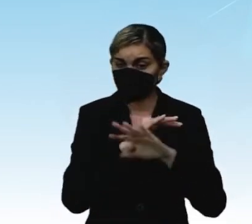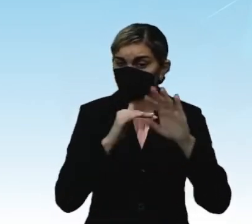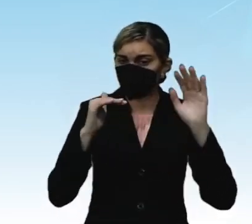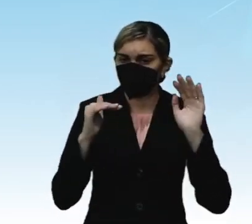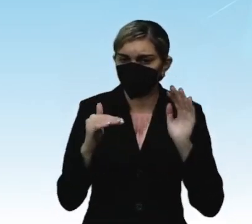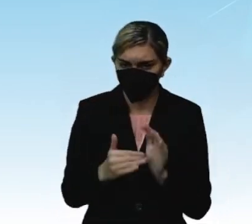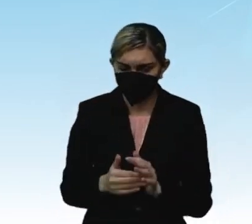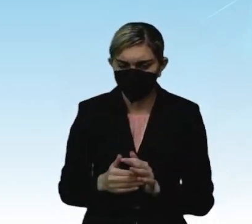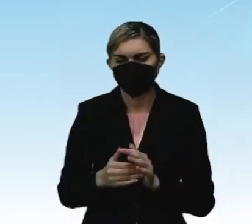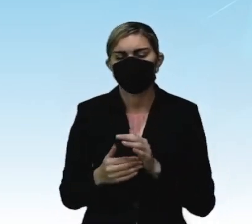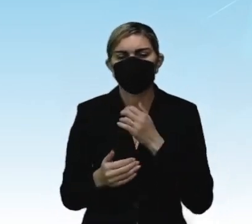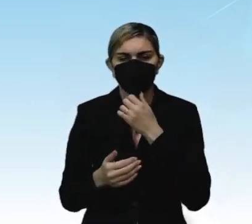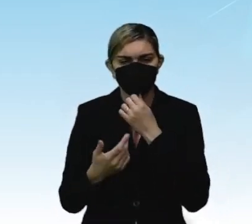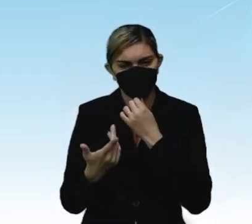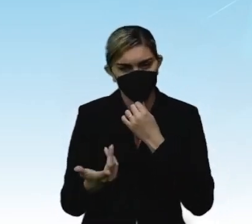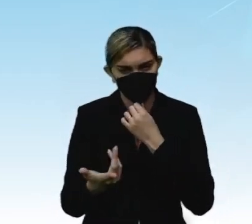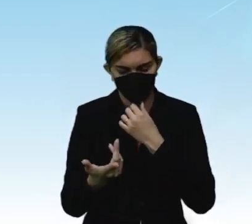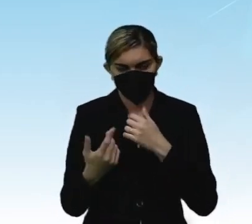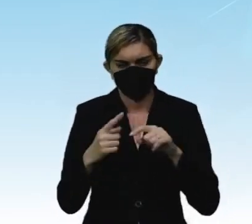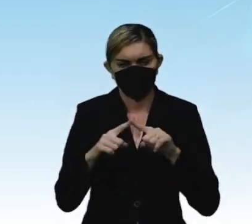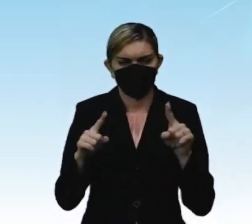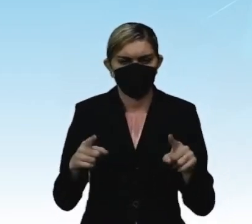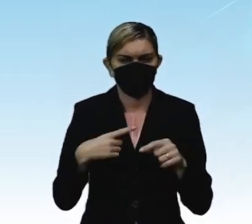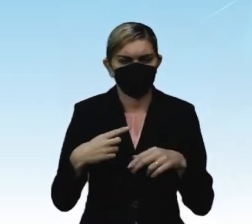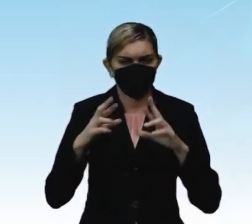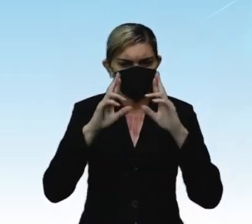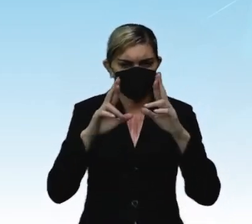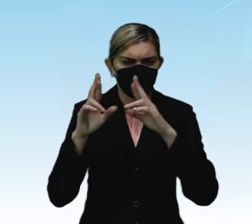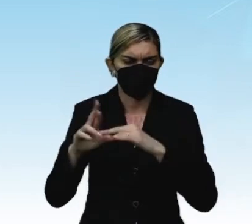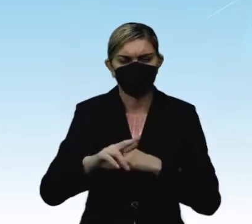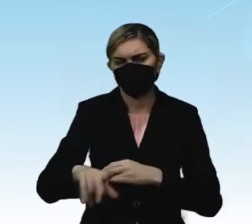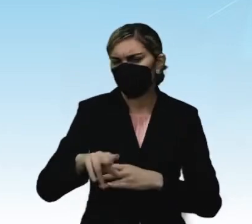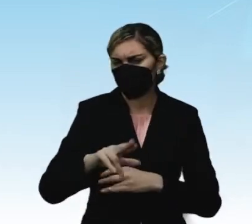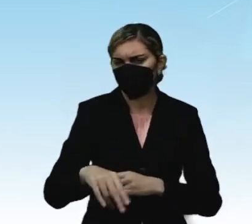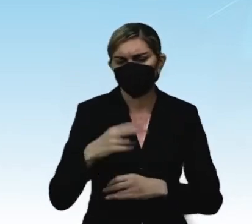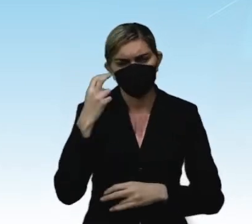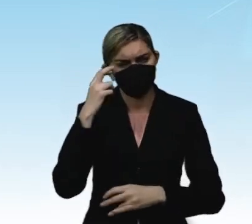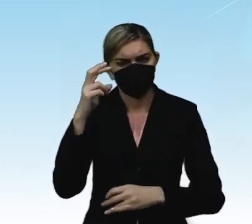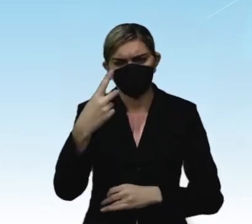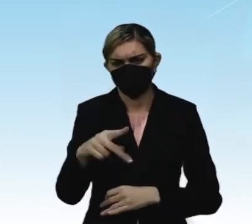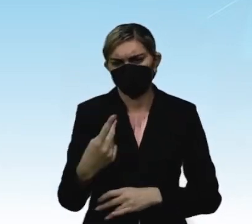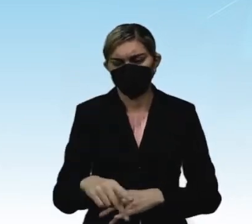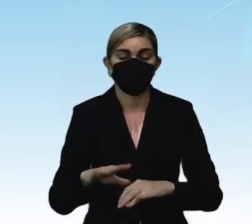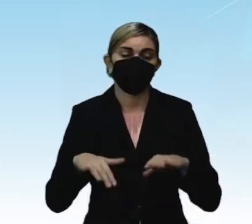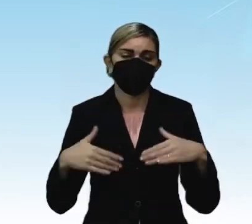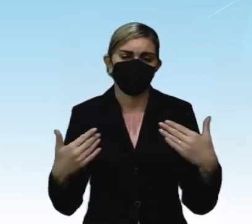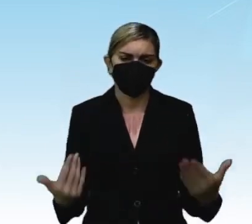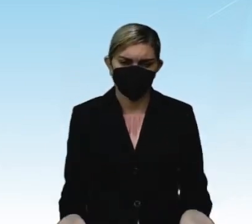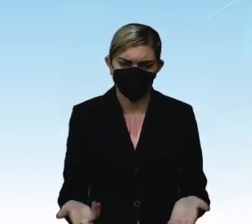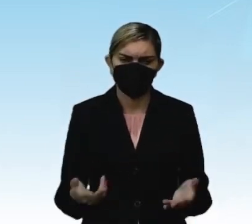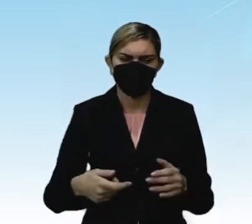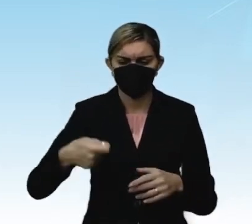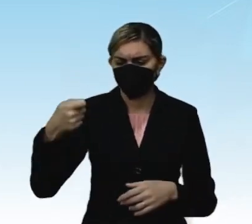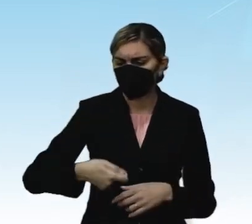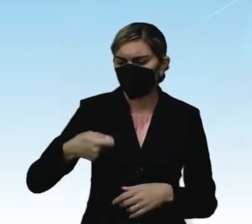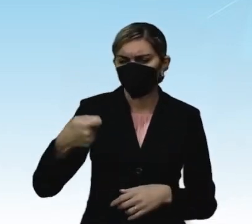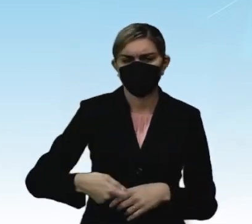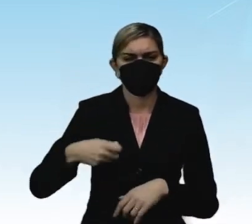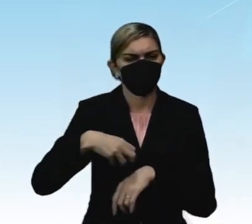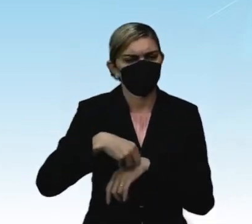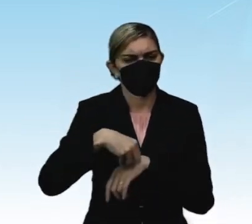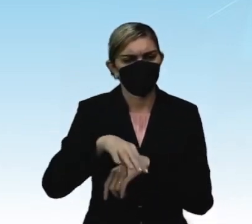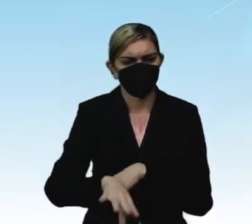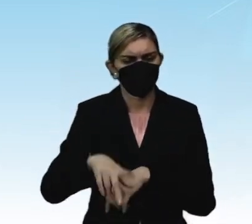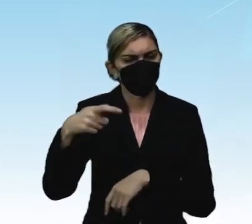meus amores. Então, mas não foi respeitada a cultura deles. Então, depois